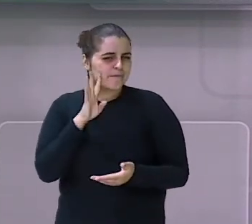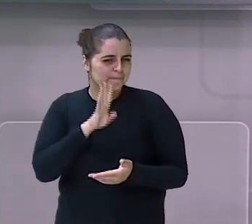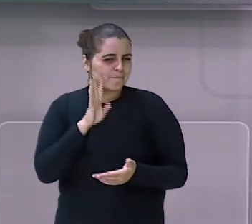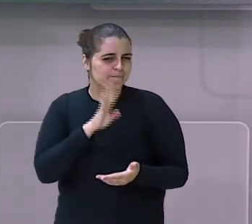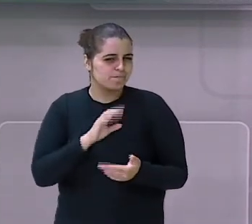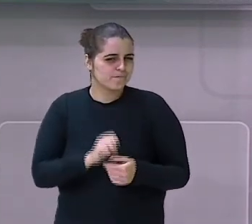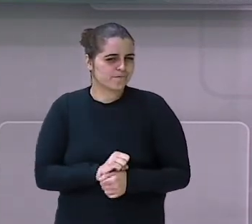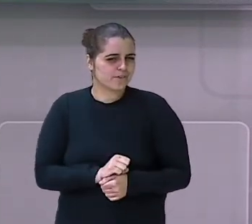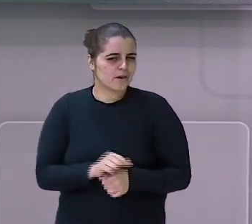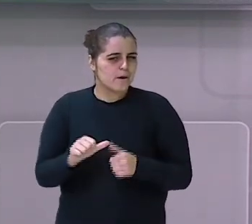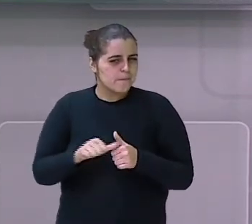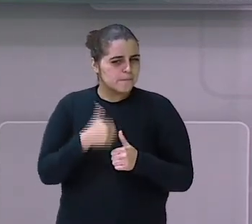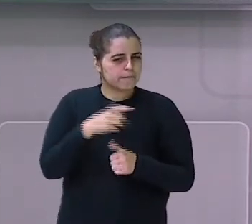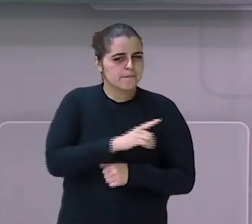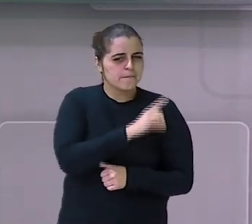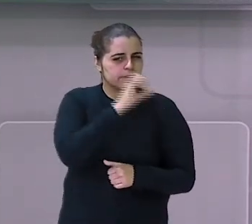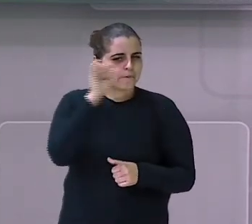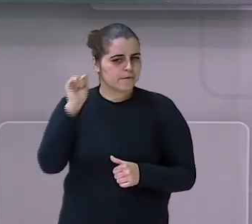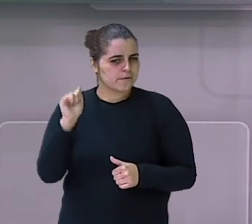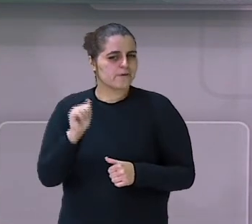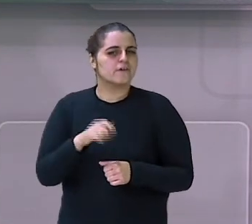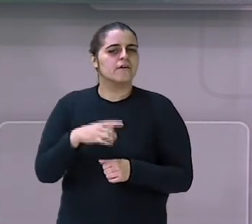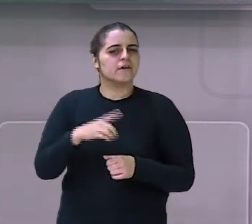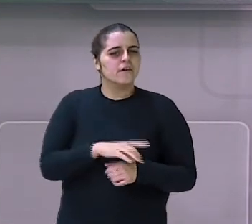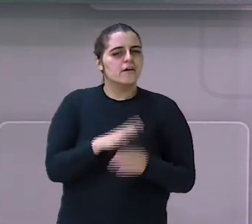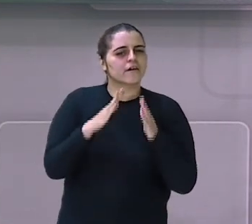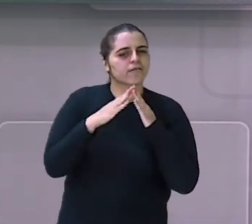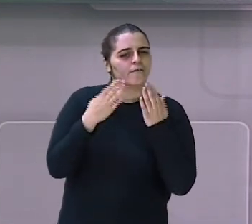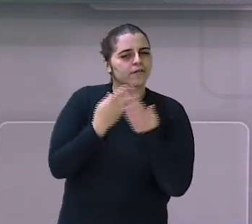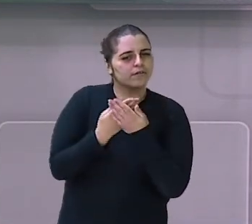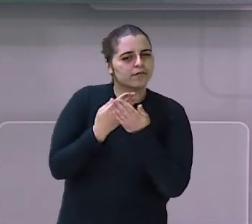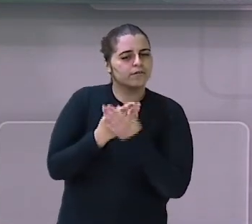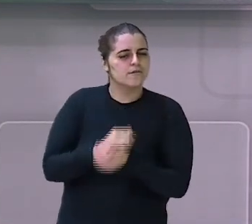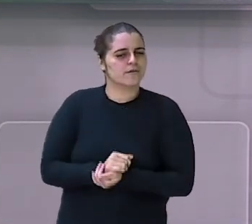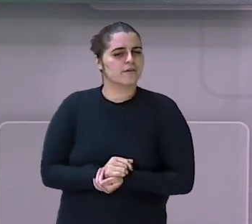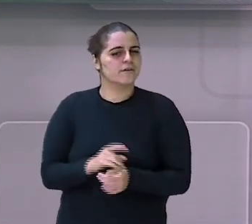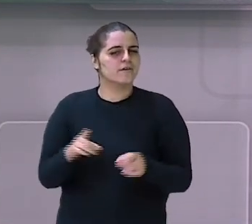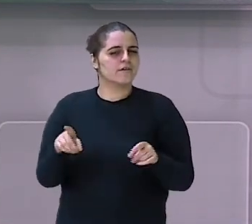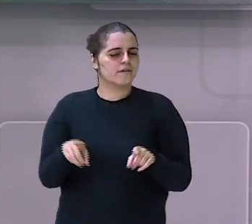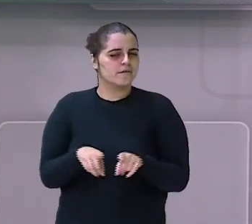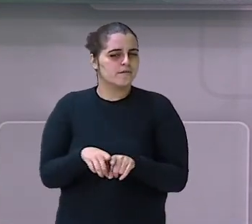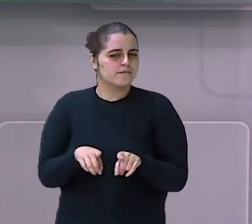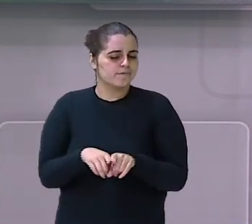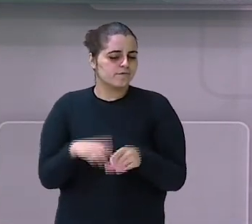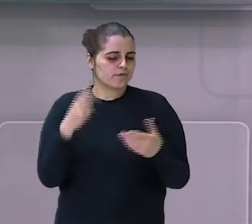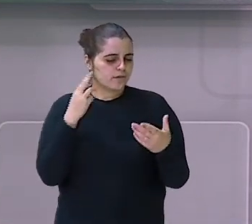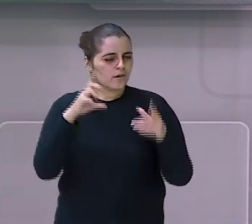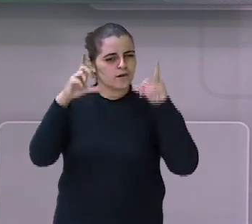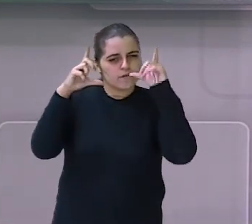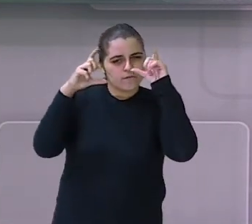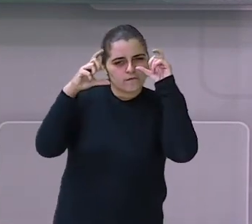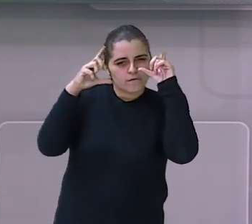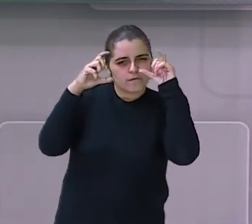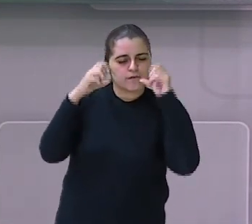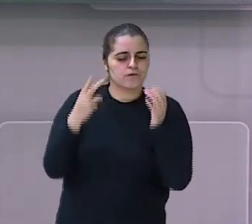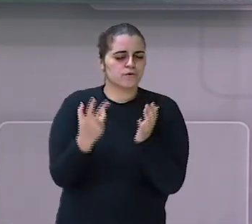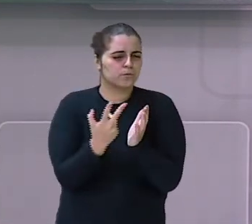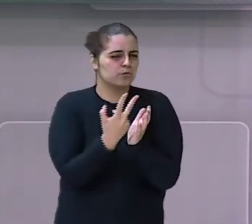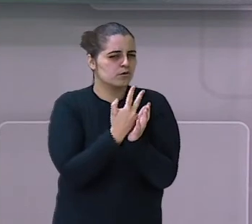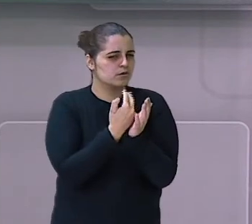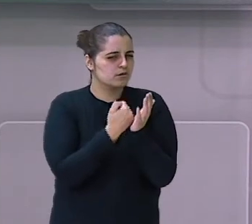primeiro dia que foi à escola, e costuma também tirar umas fotos, imagens, ou fazer uma